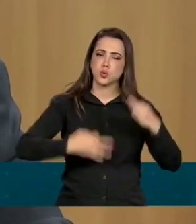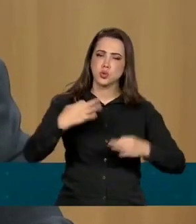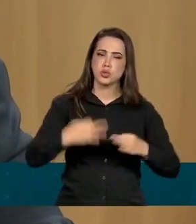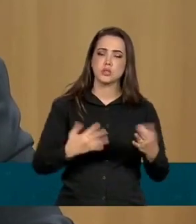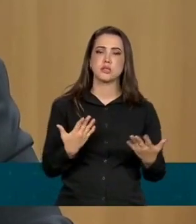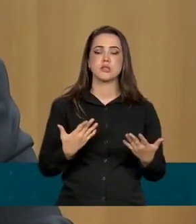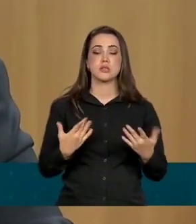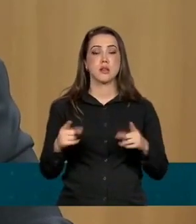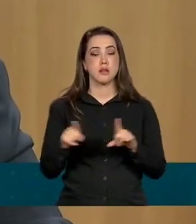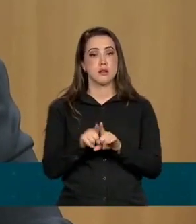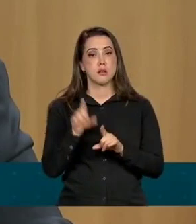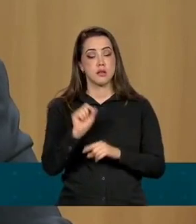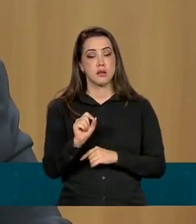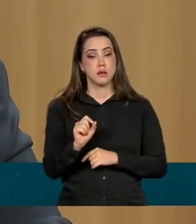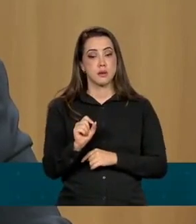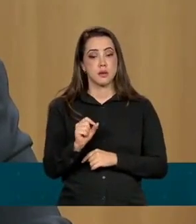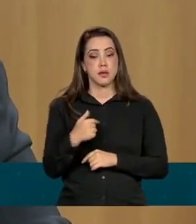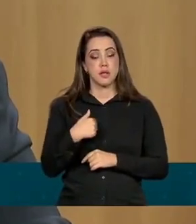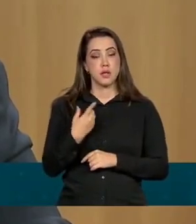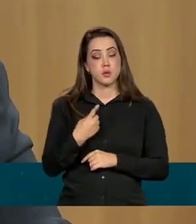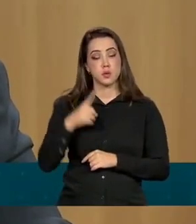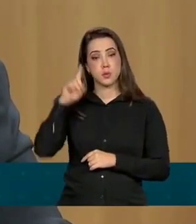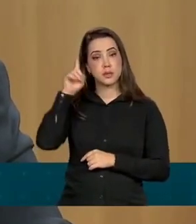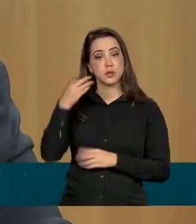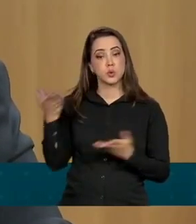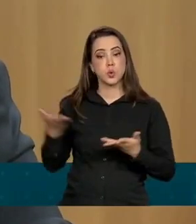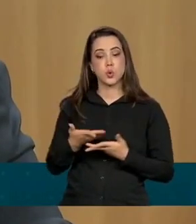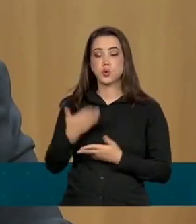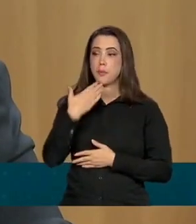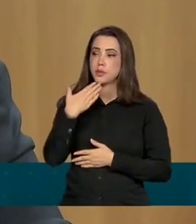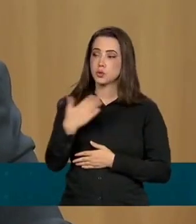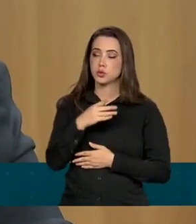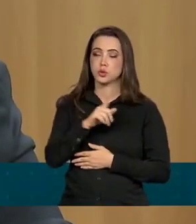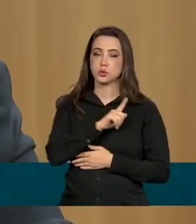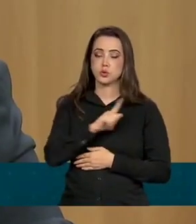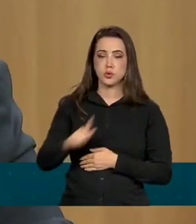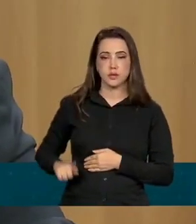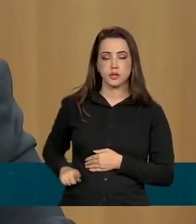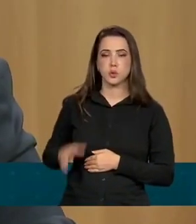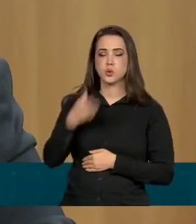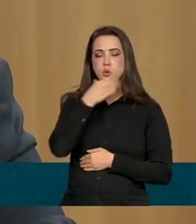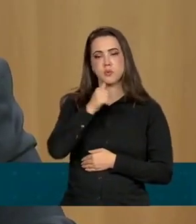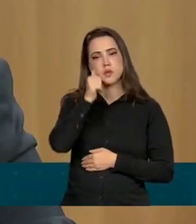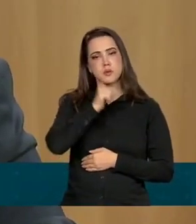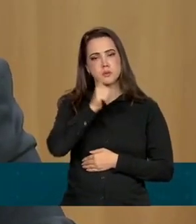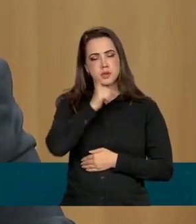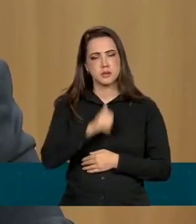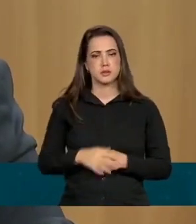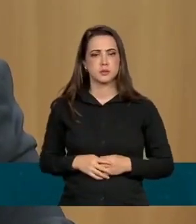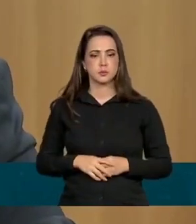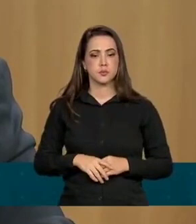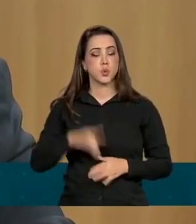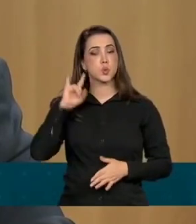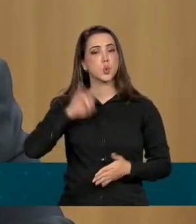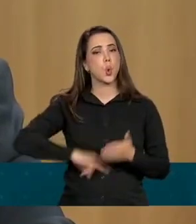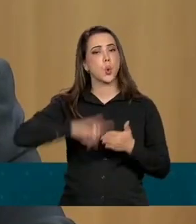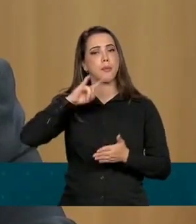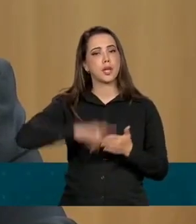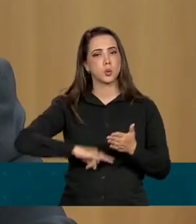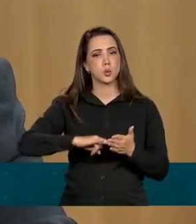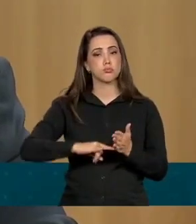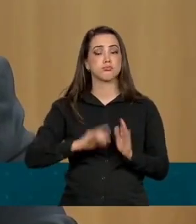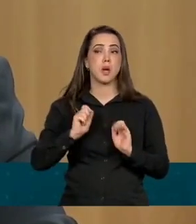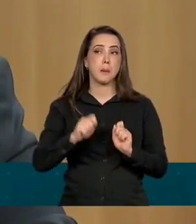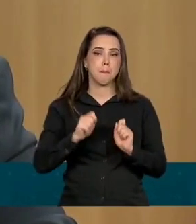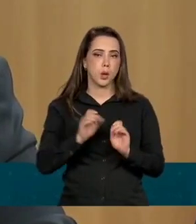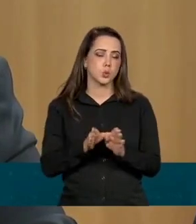Pública, eu estou enviando hoje aos governadores e governadoras um documento com